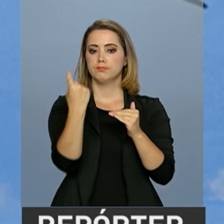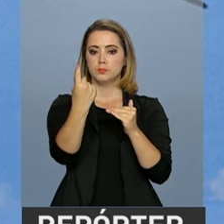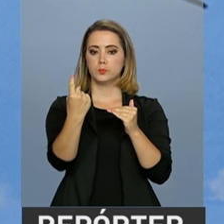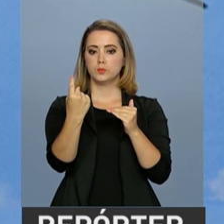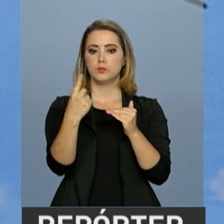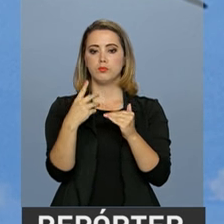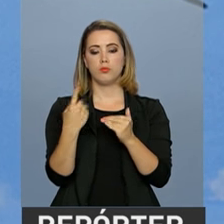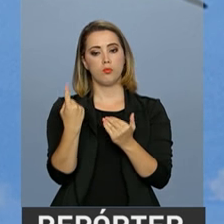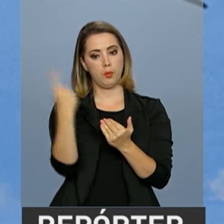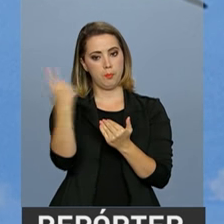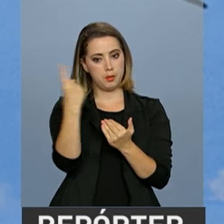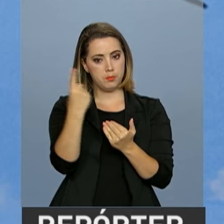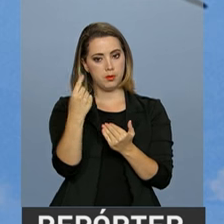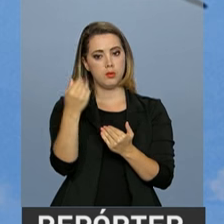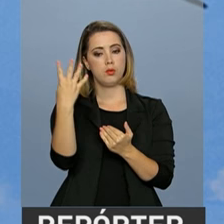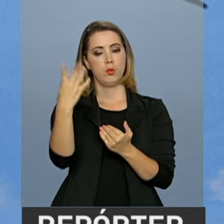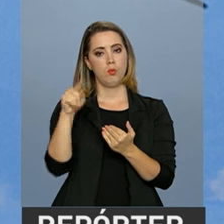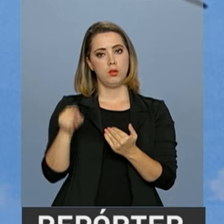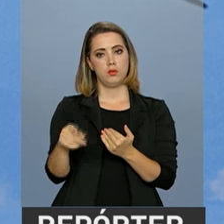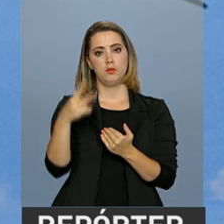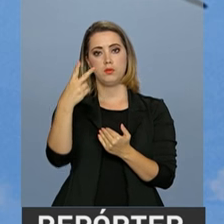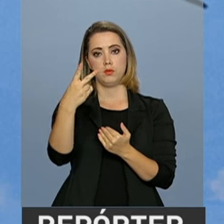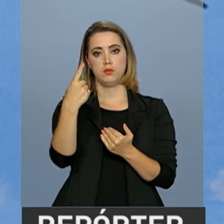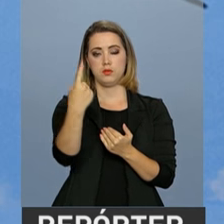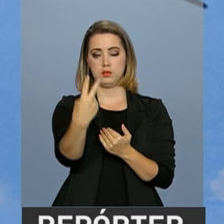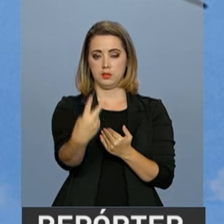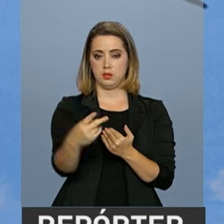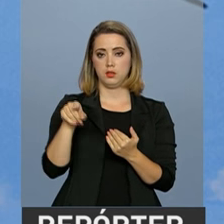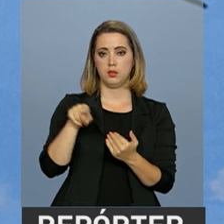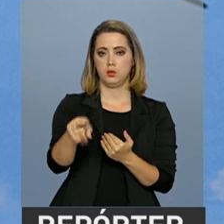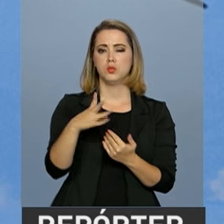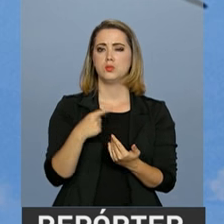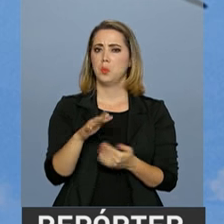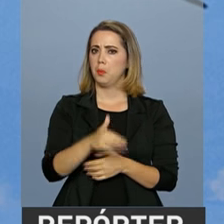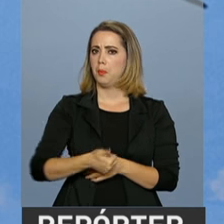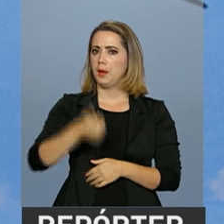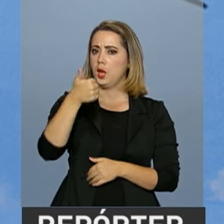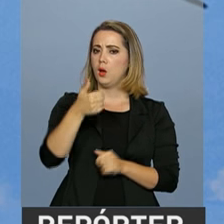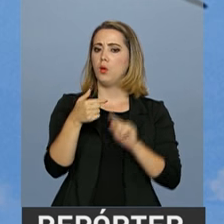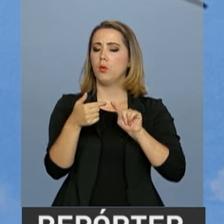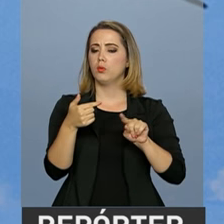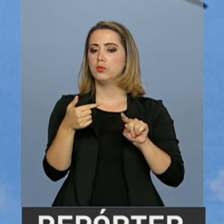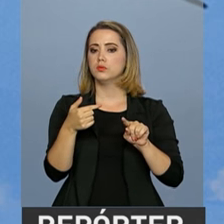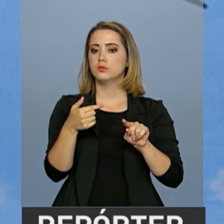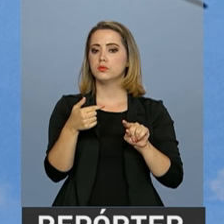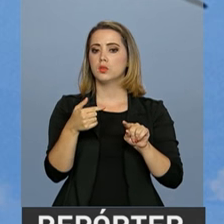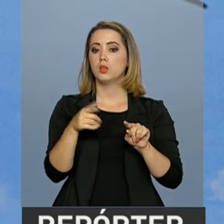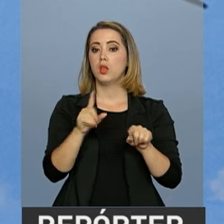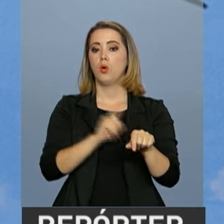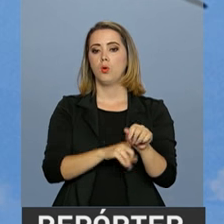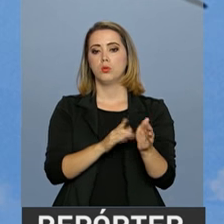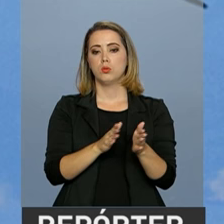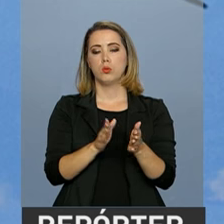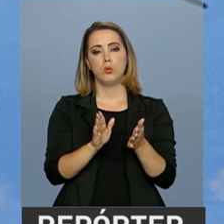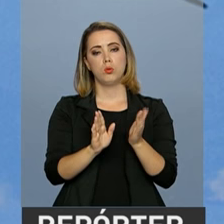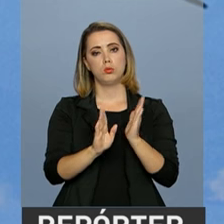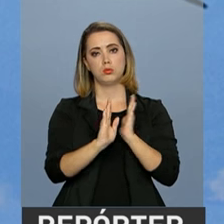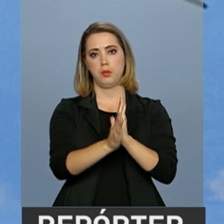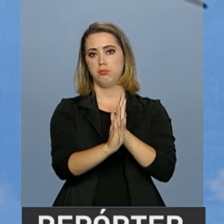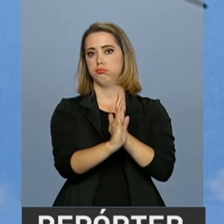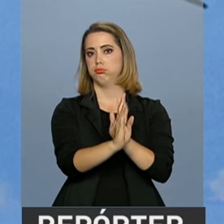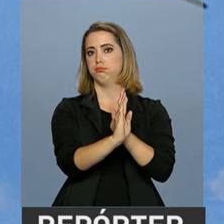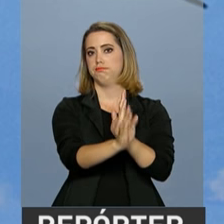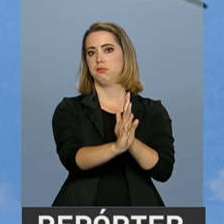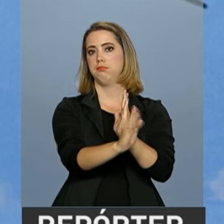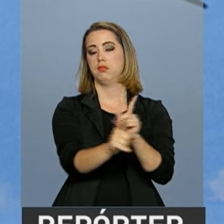ranking com 4,72 pontos. Os quesitos mais bem avaliados neste terminal foram o tempo de fila no